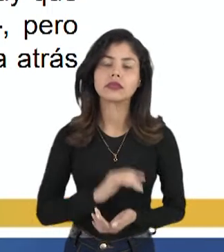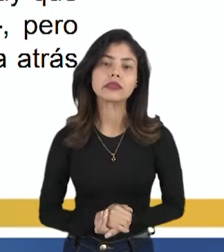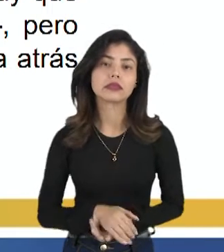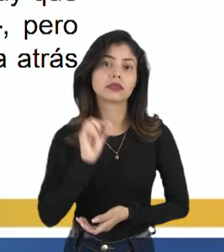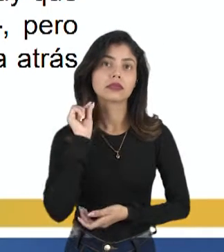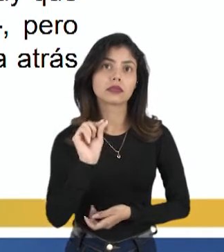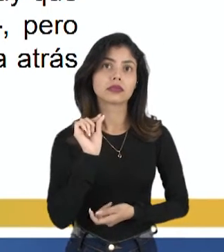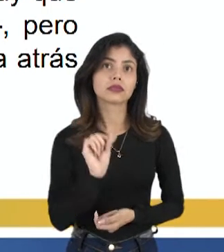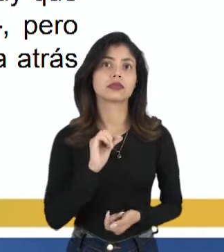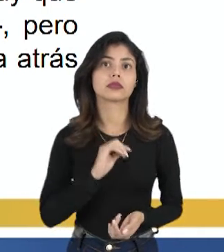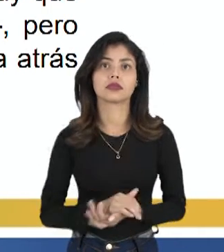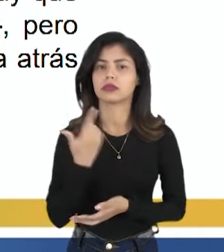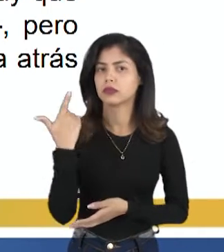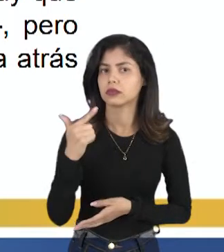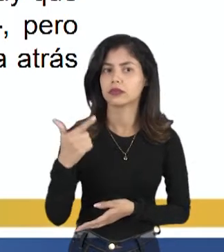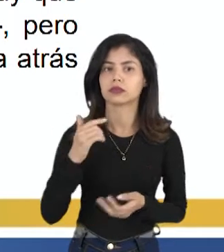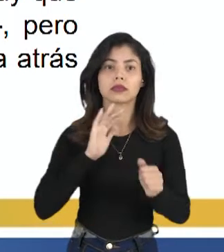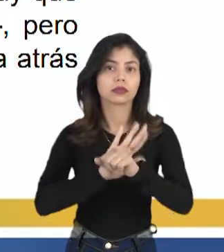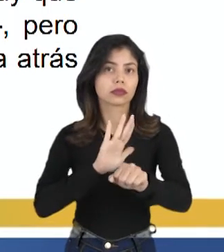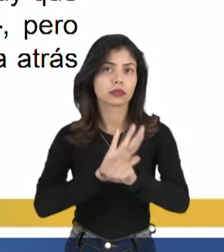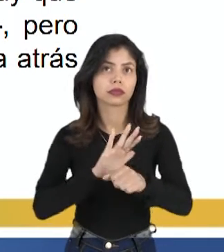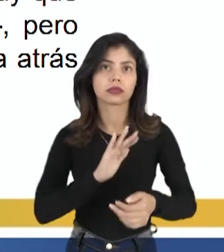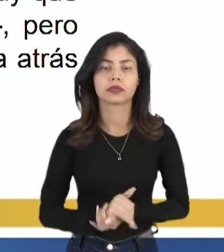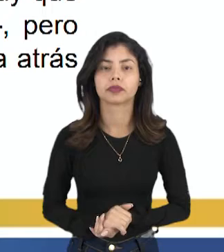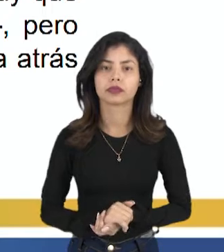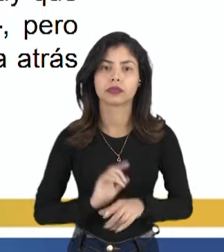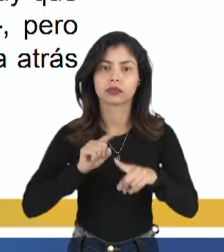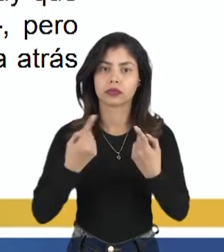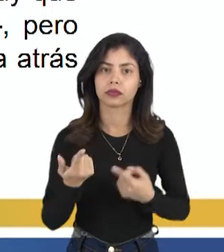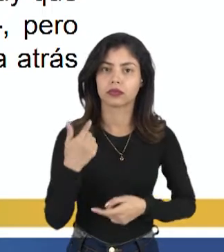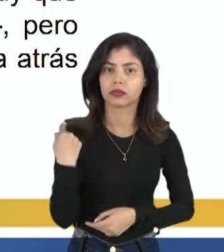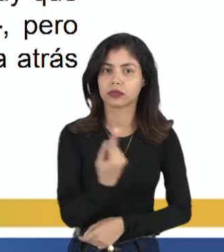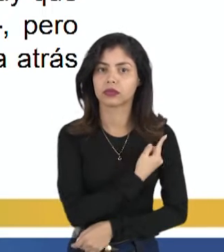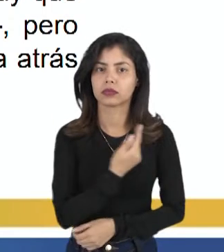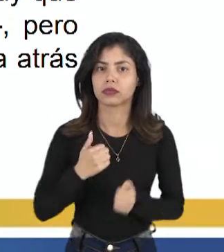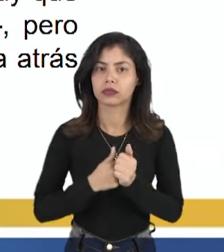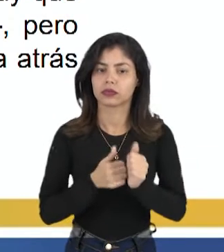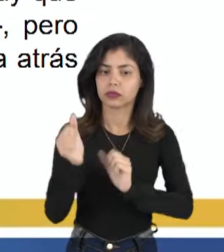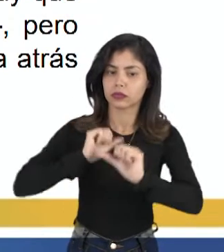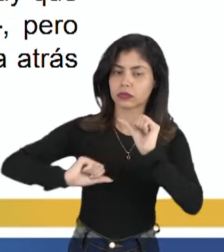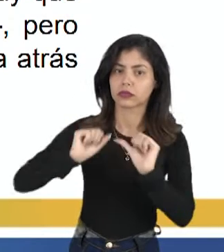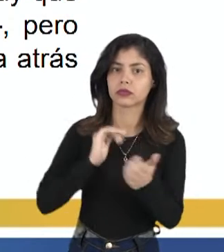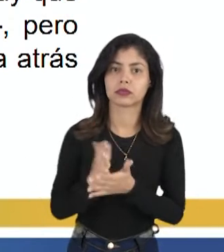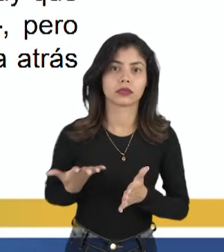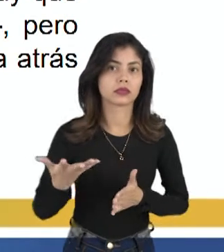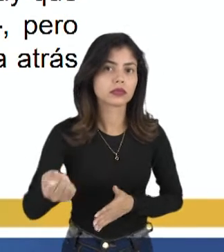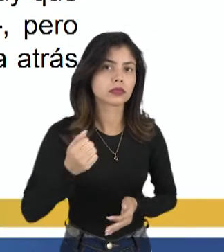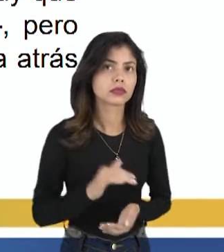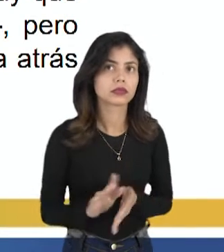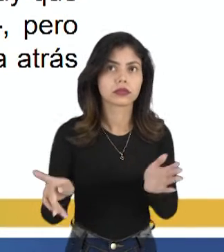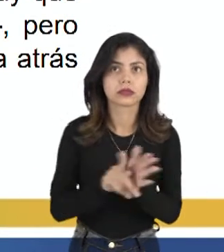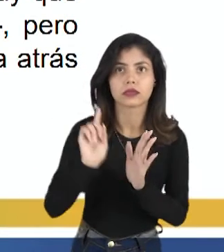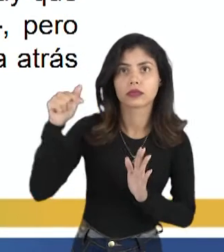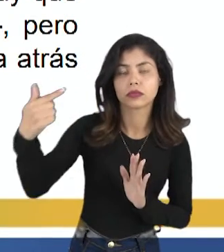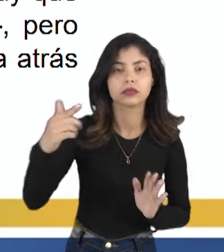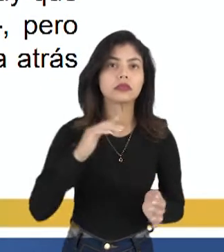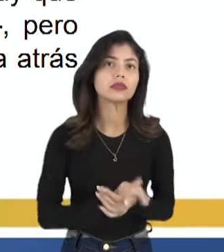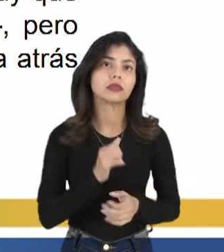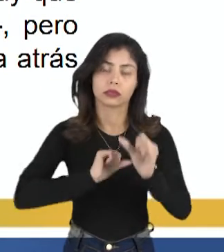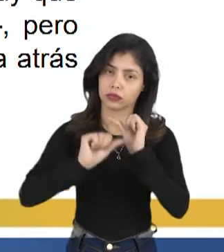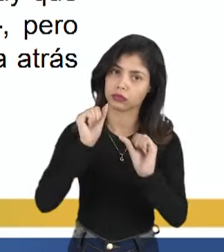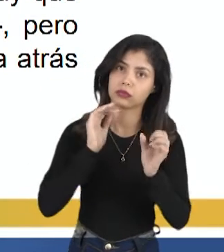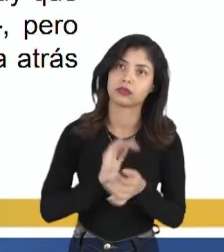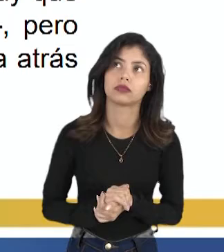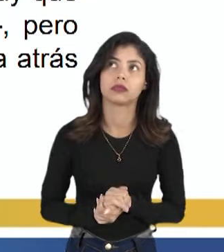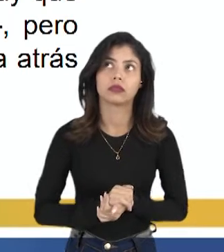que não estamos ajudando, né? Não estamos dando a contrapartida, ou seja, recebendo deles para darmos em